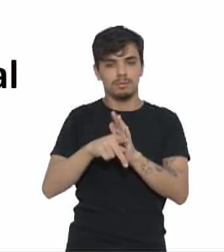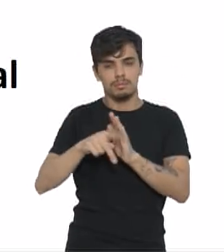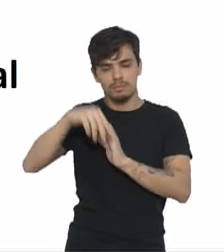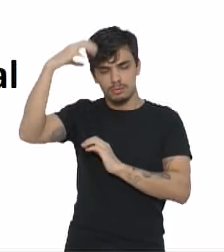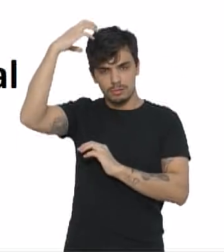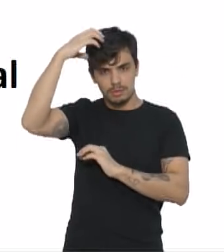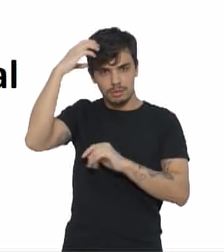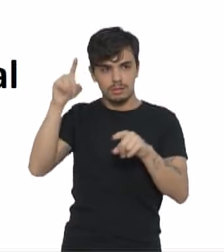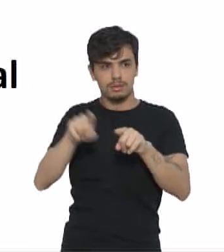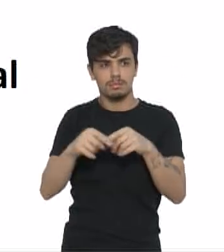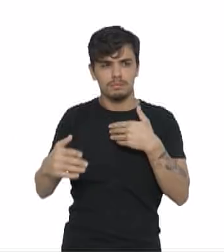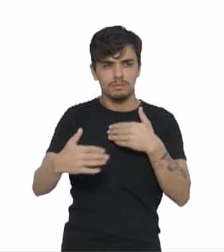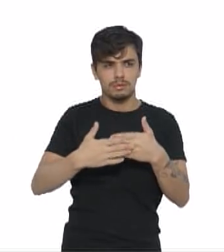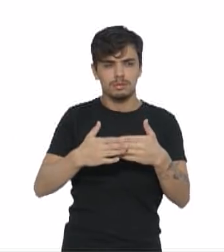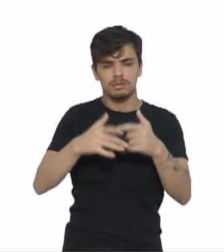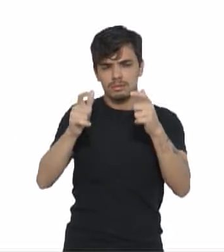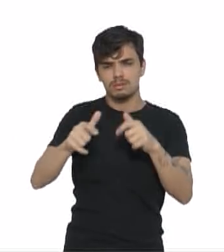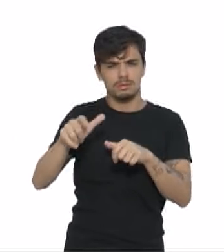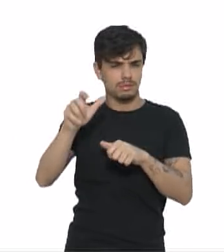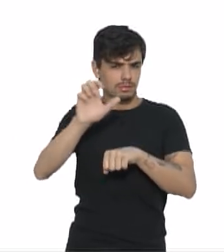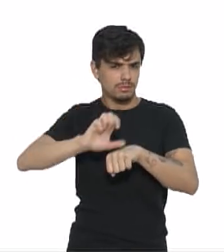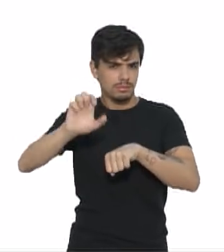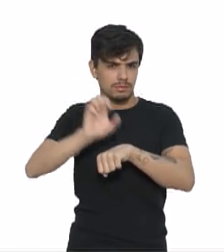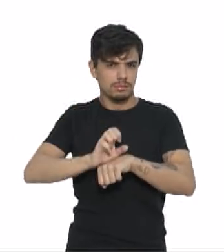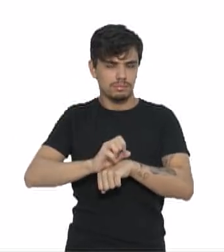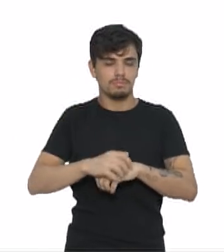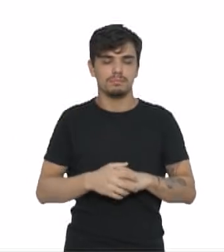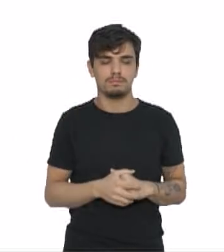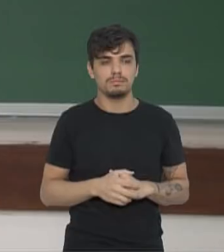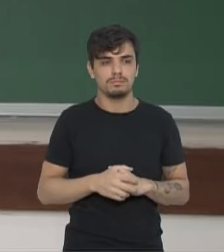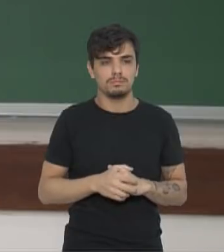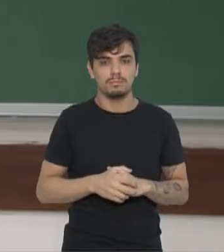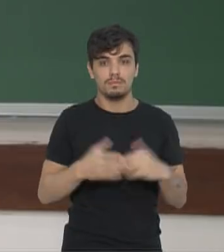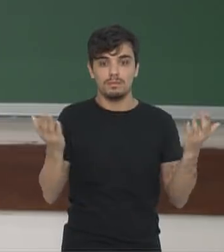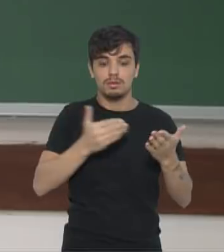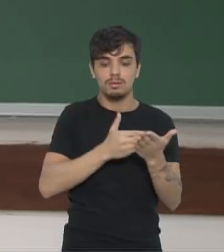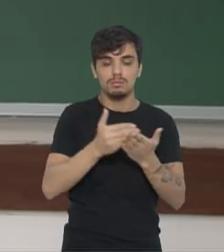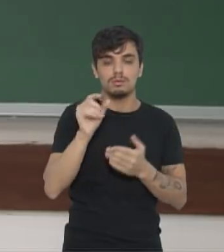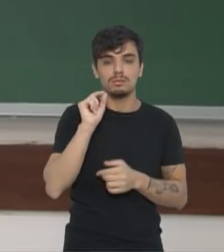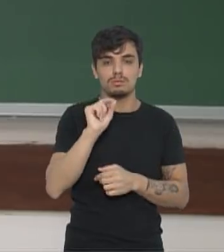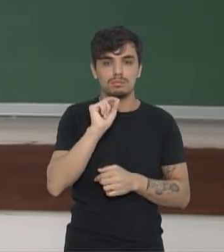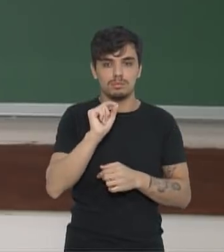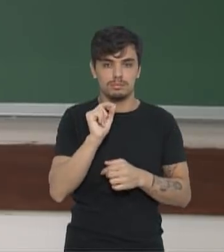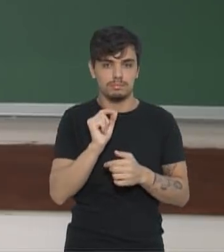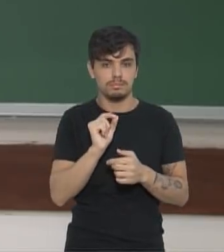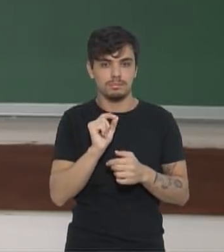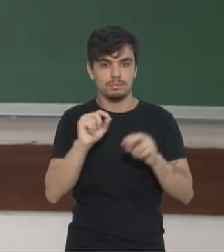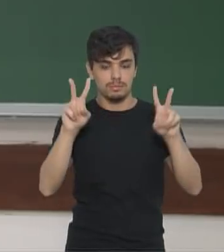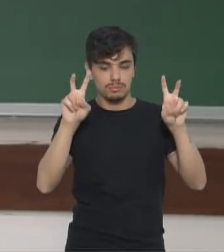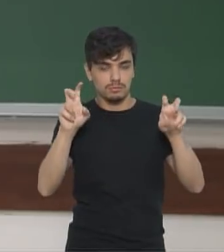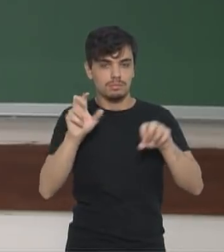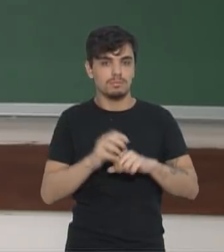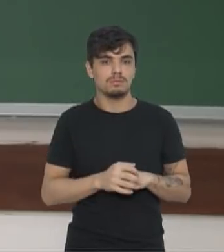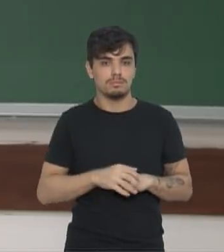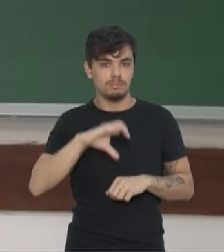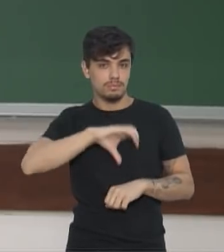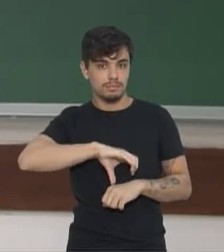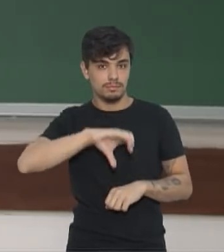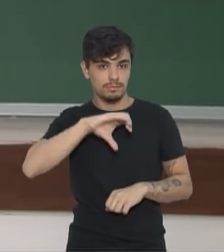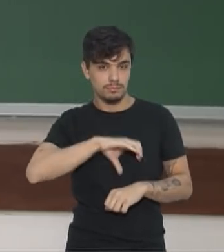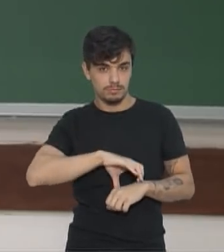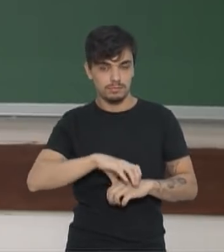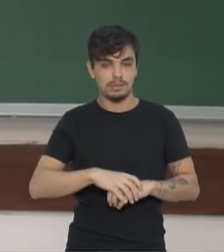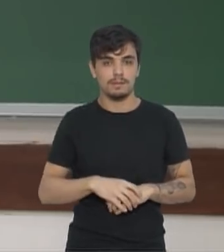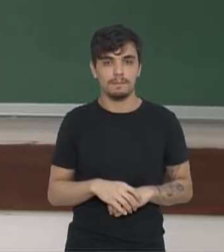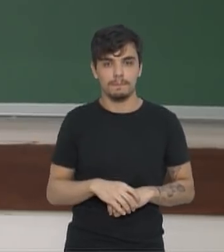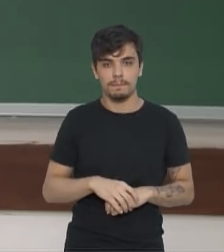com formação do Estado Nacional. E agora a gente começa, então, nossa aula de hoje sobre Portugal.